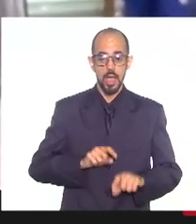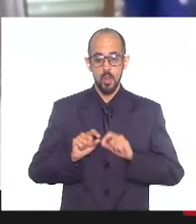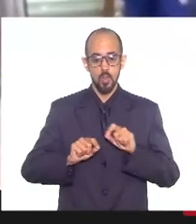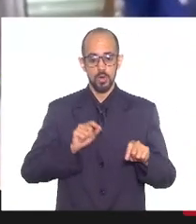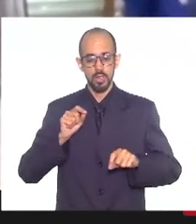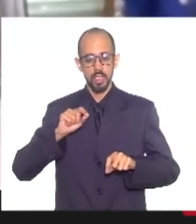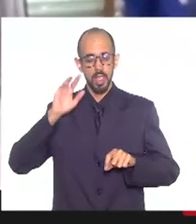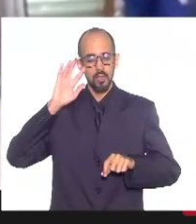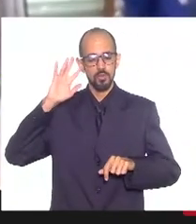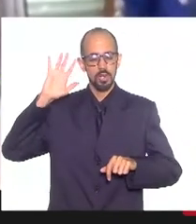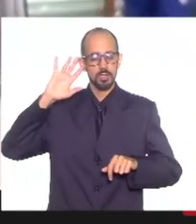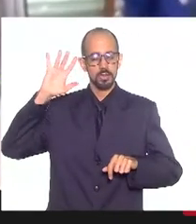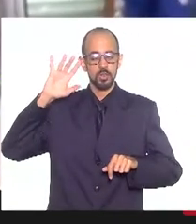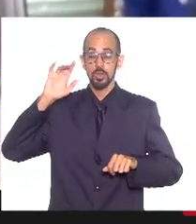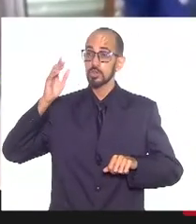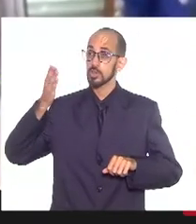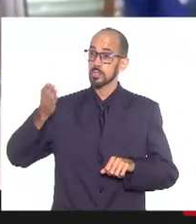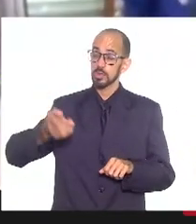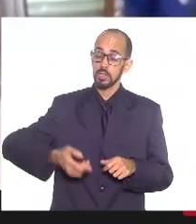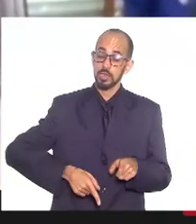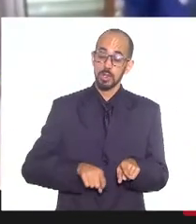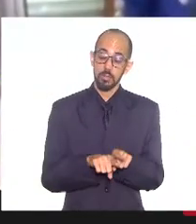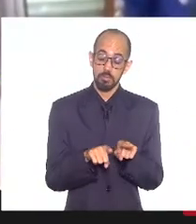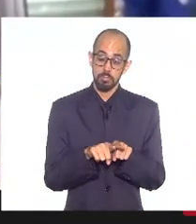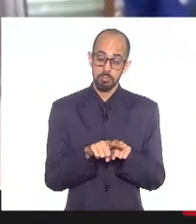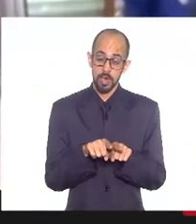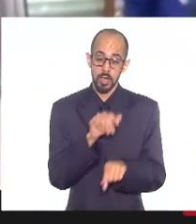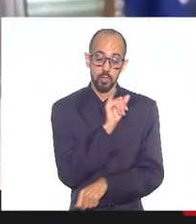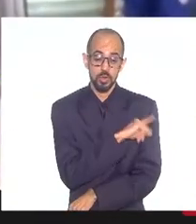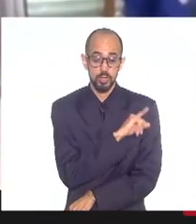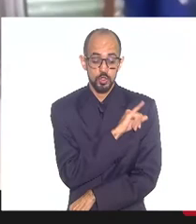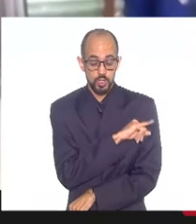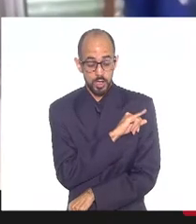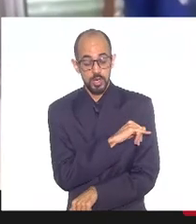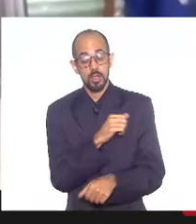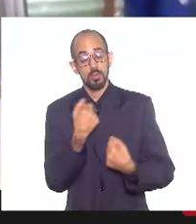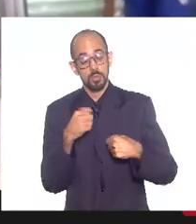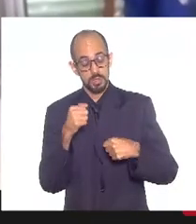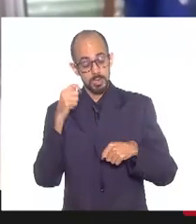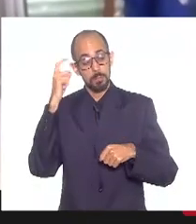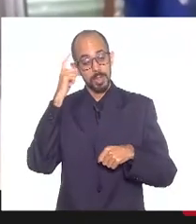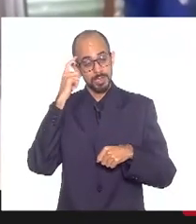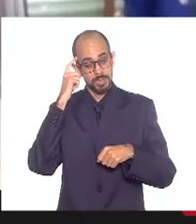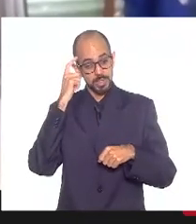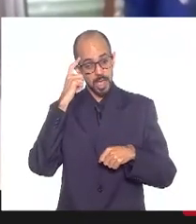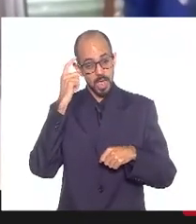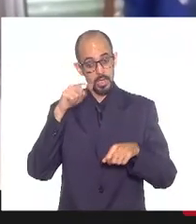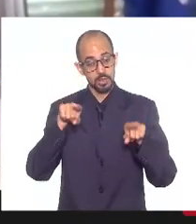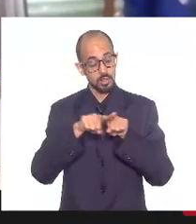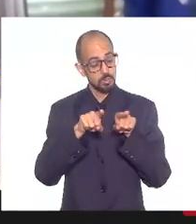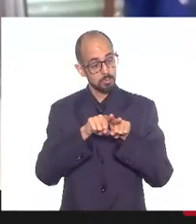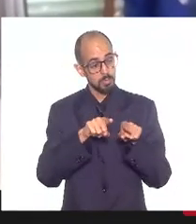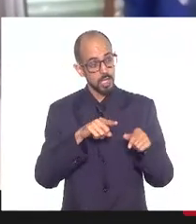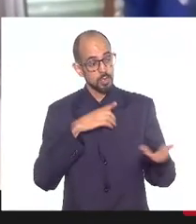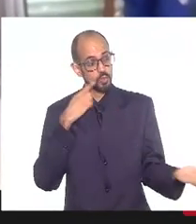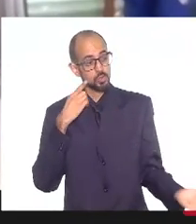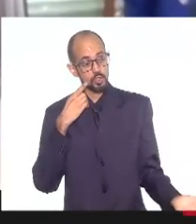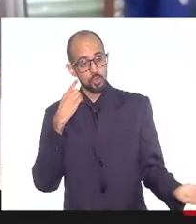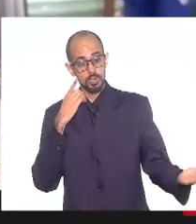reflexões que cabem ao Rio de Janeiro, reflexões que cabem à nossa bancada, reflexões de